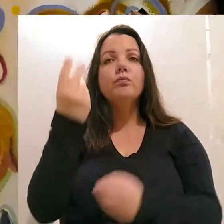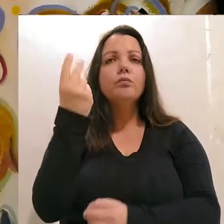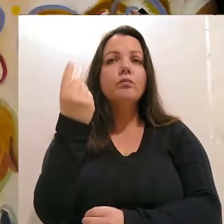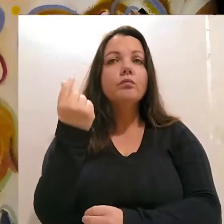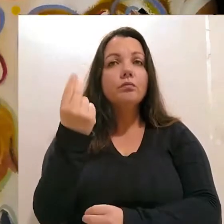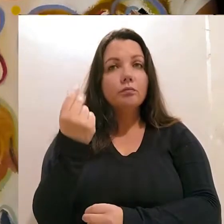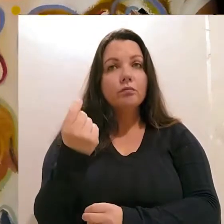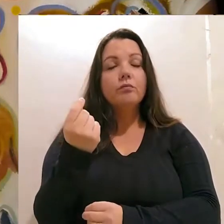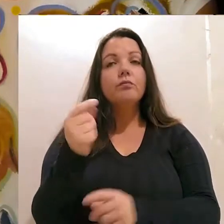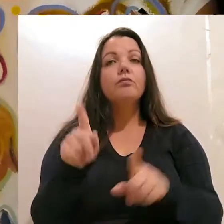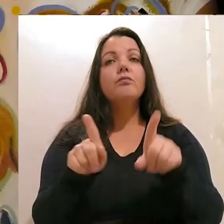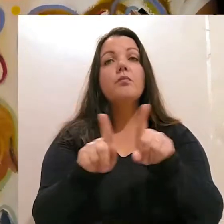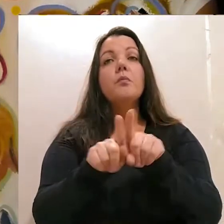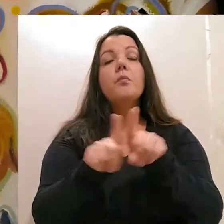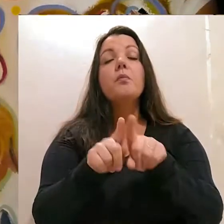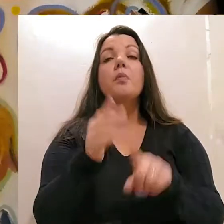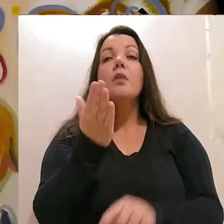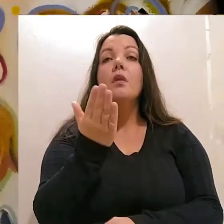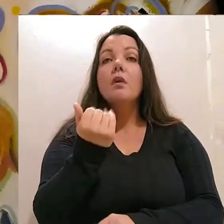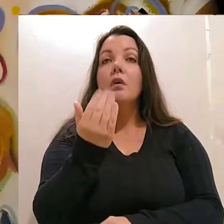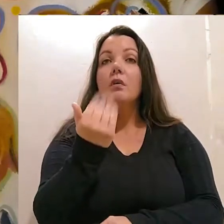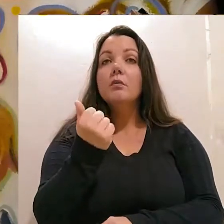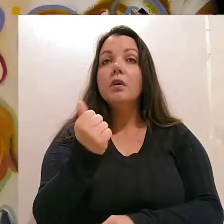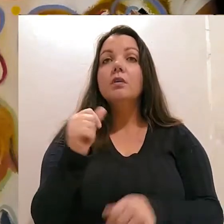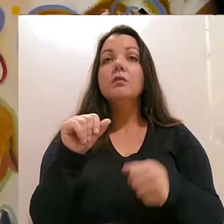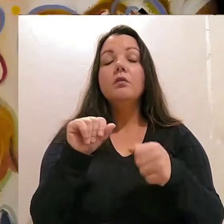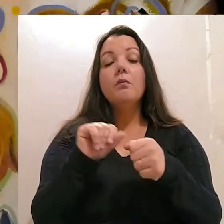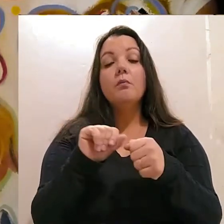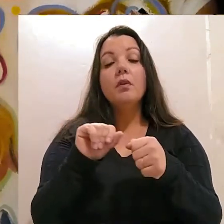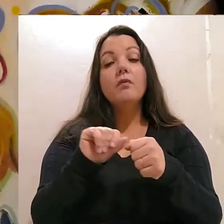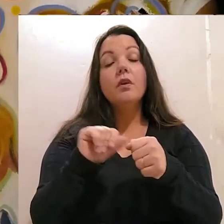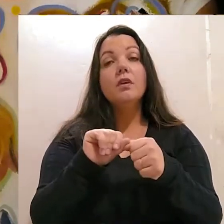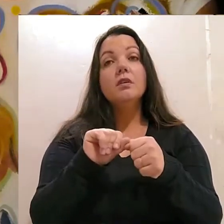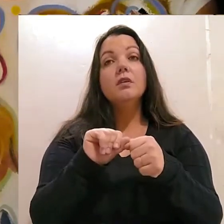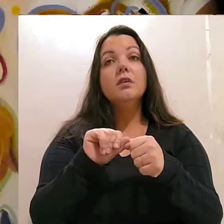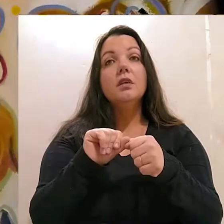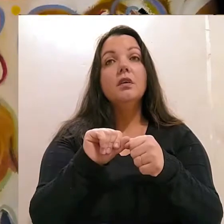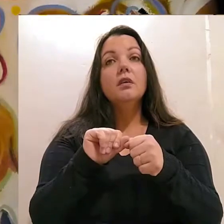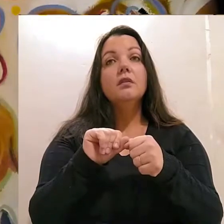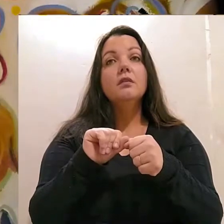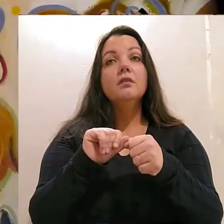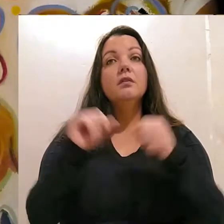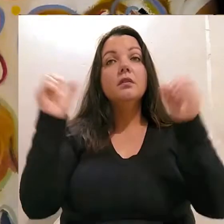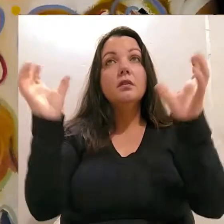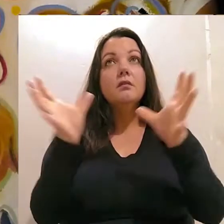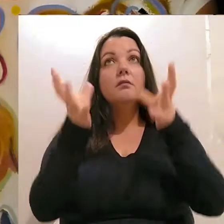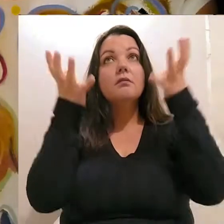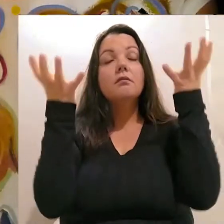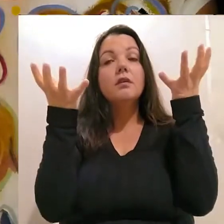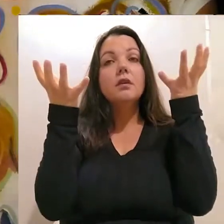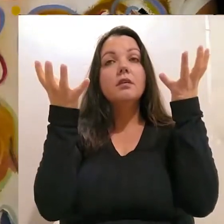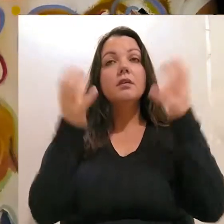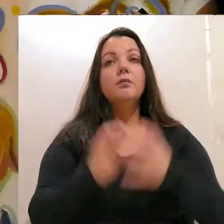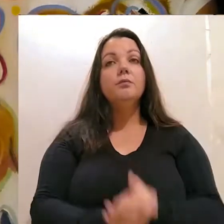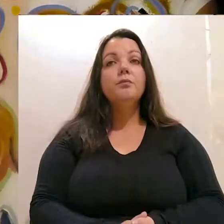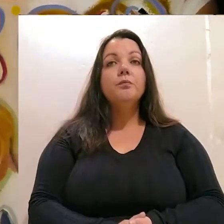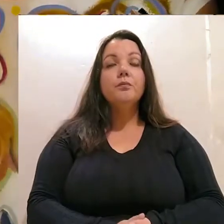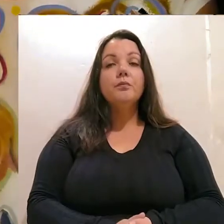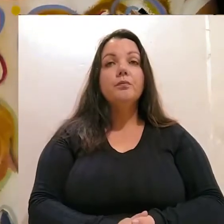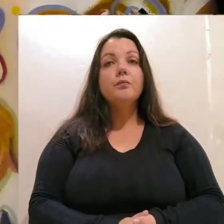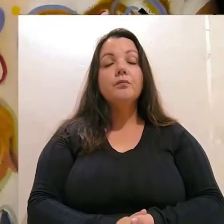dinheiro alimento né para para fazer para fazer a comida da festa